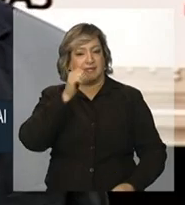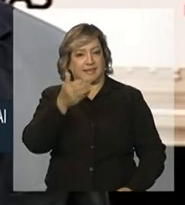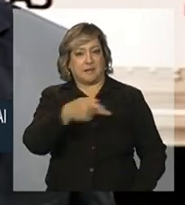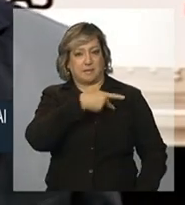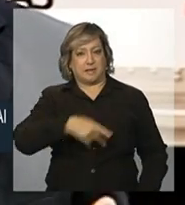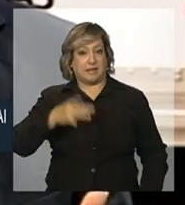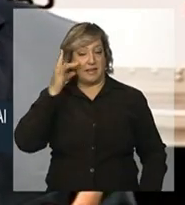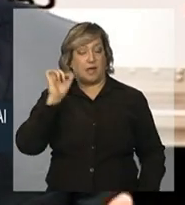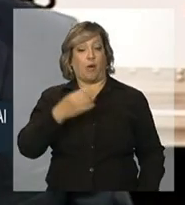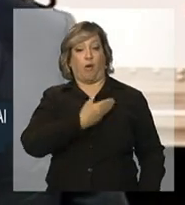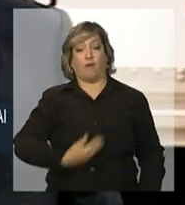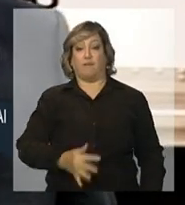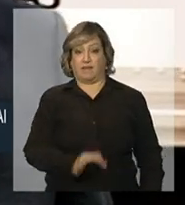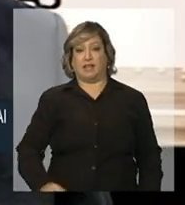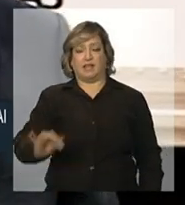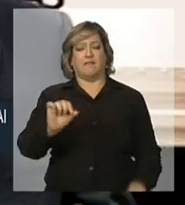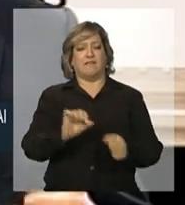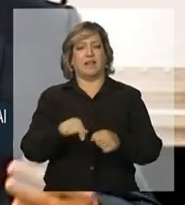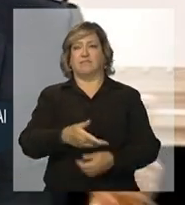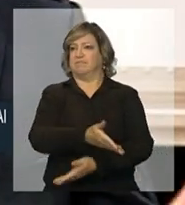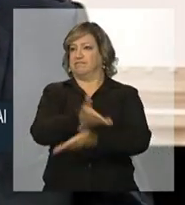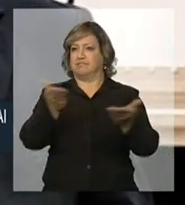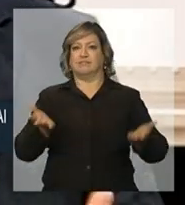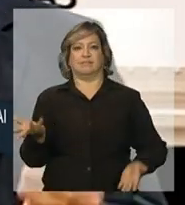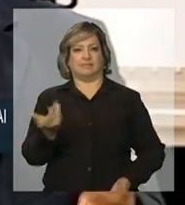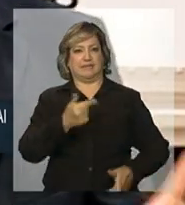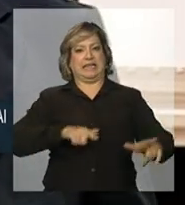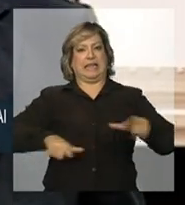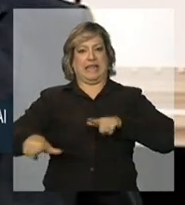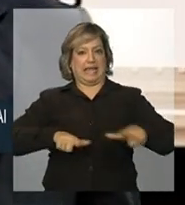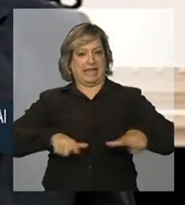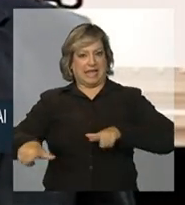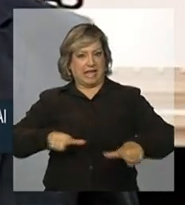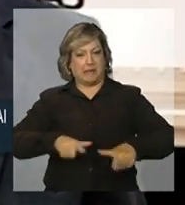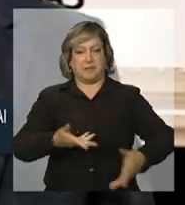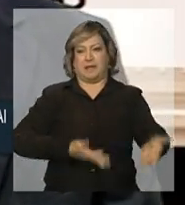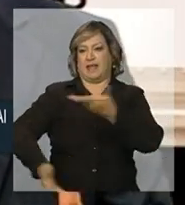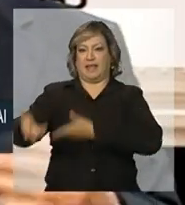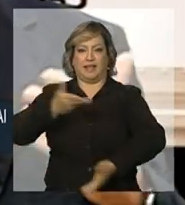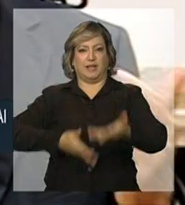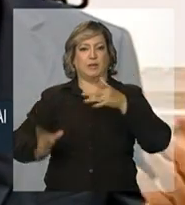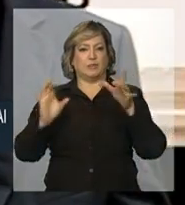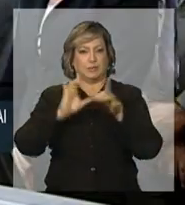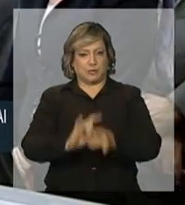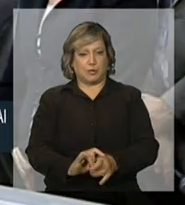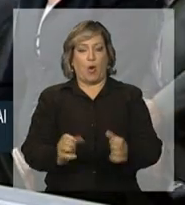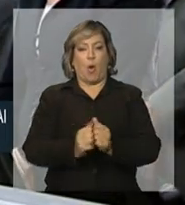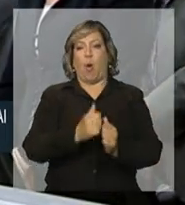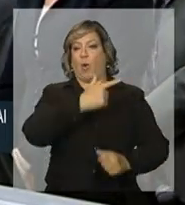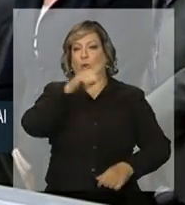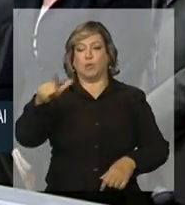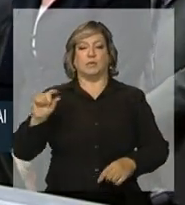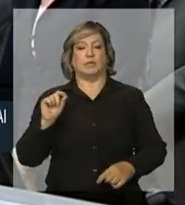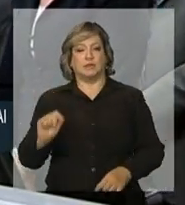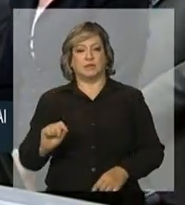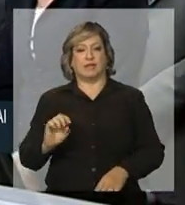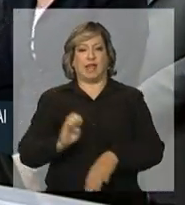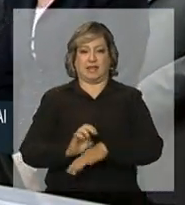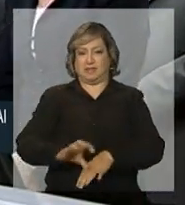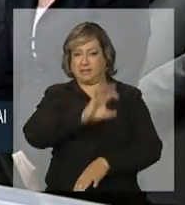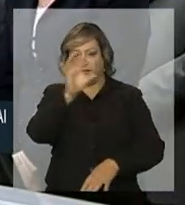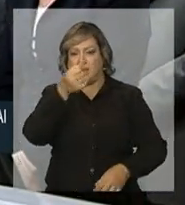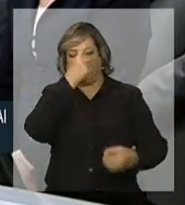governo federal fez esse brilhante trabalho de coordenação, de articulação com as outras esferas de governo, com